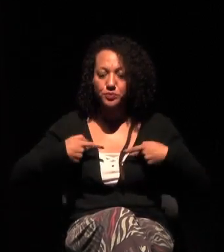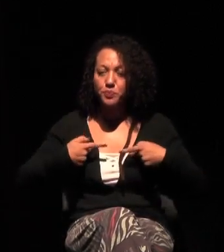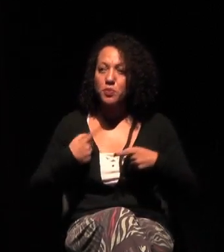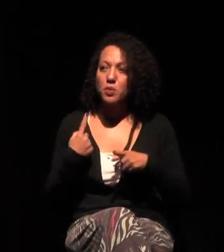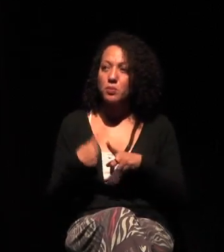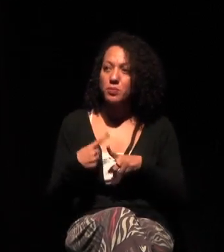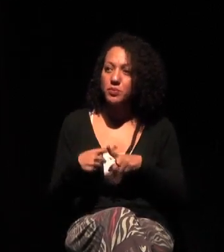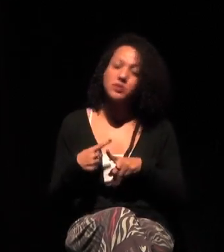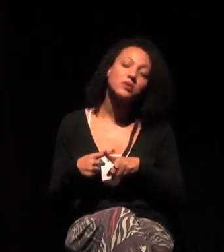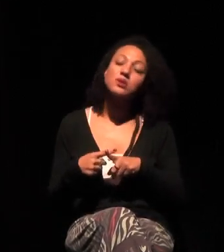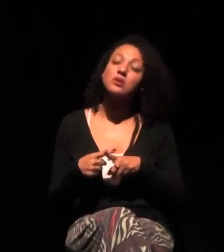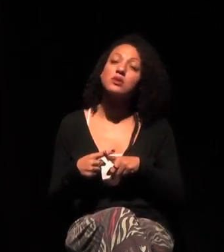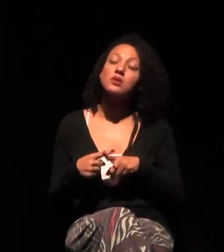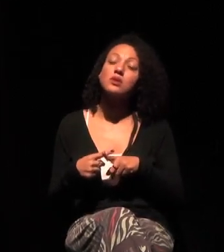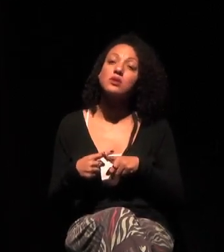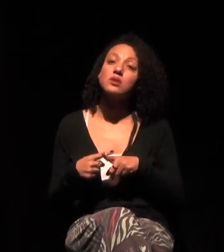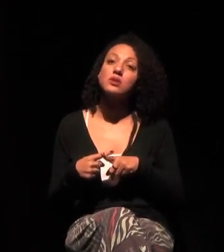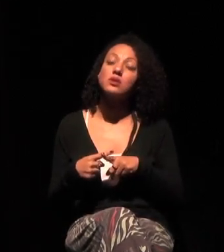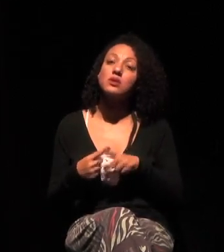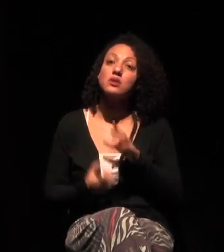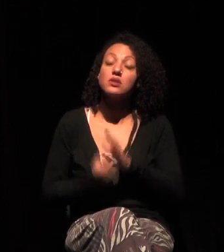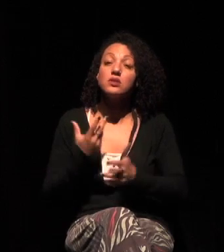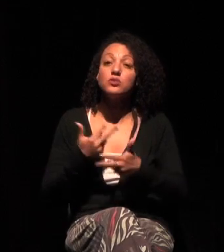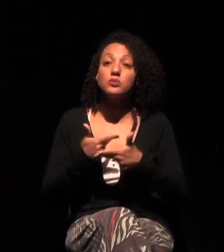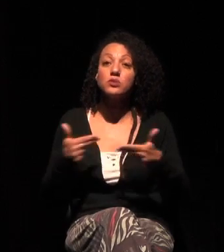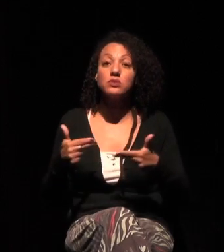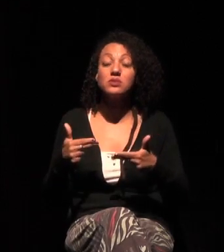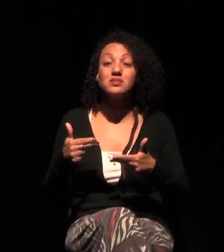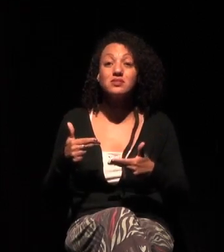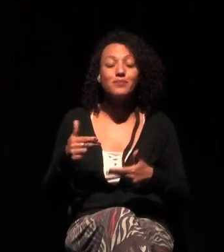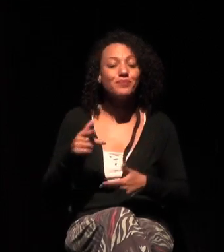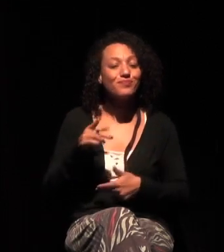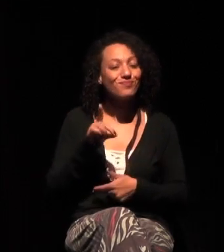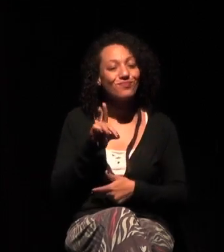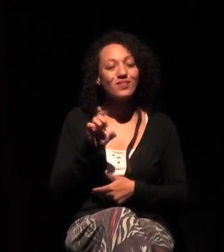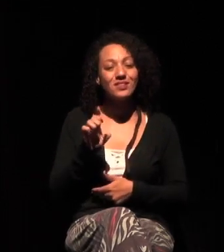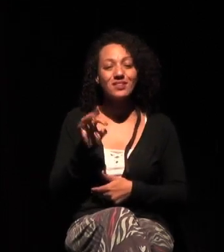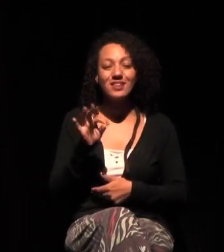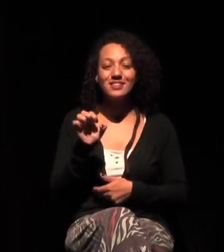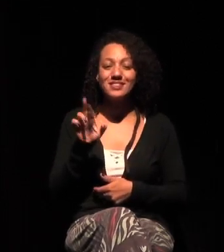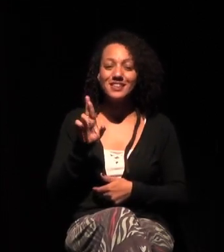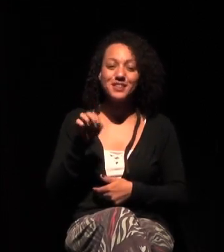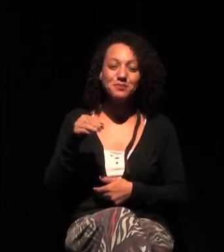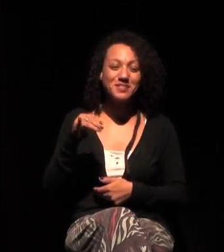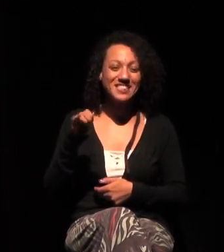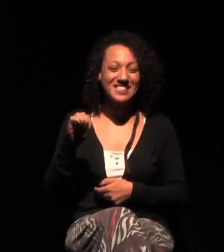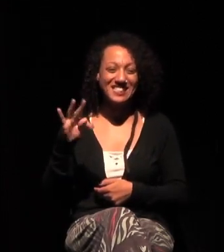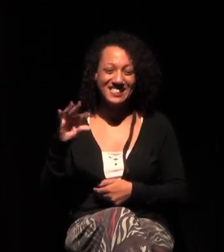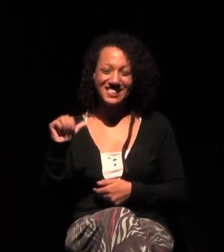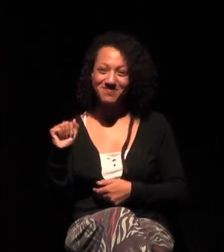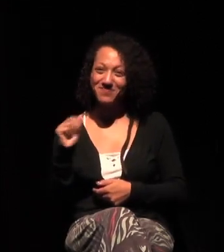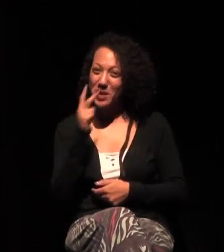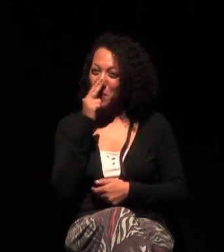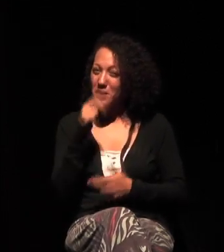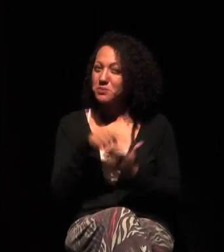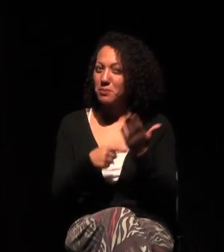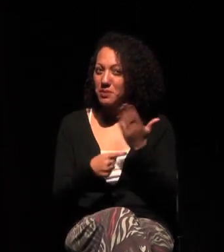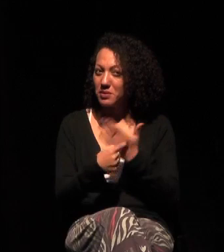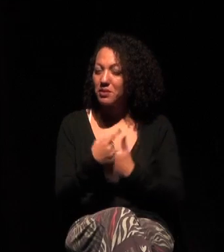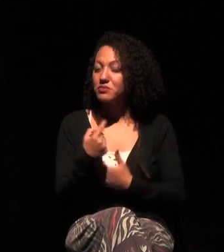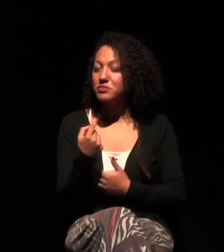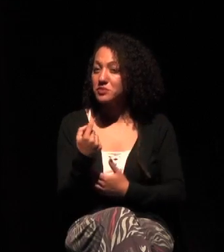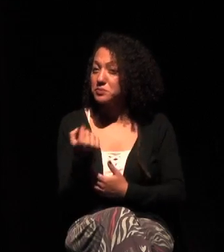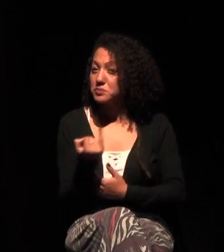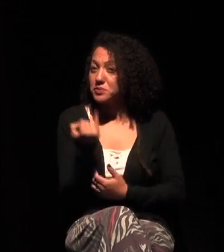do de algo absolutamente determinista e acho isso uma metáfora bem interessante e acho uma exigência dos